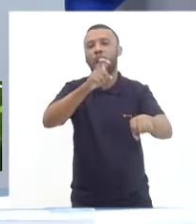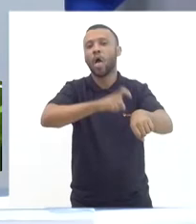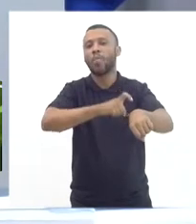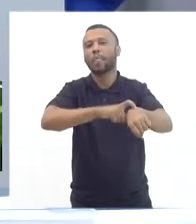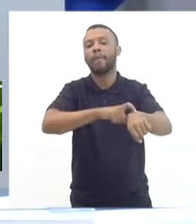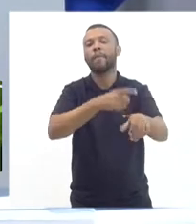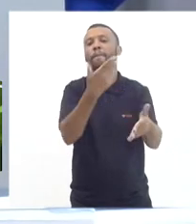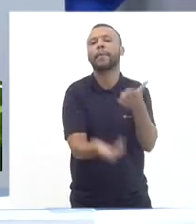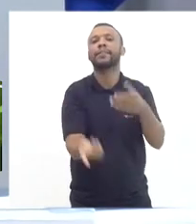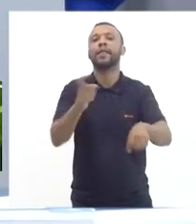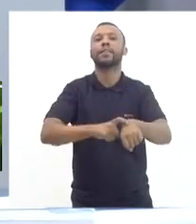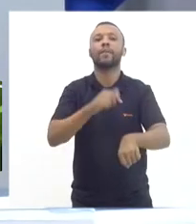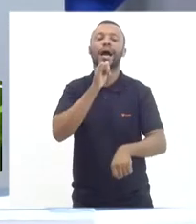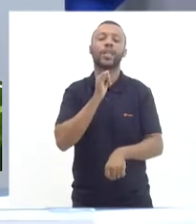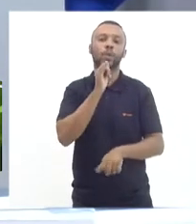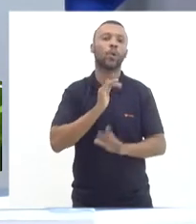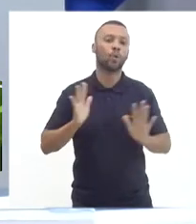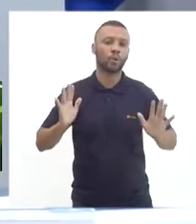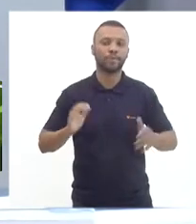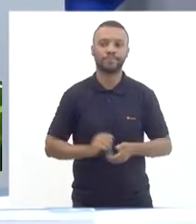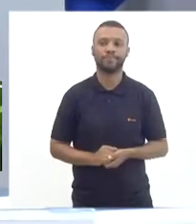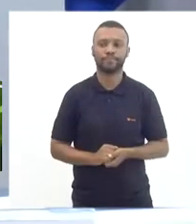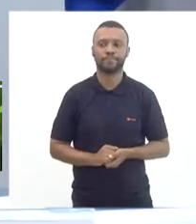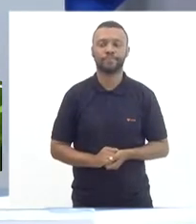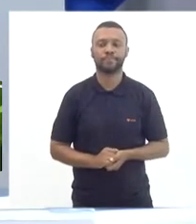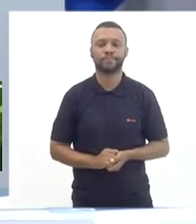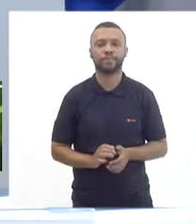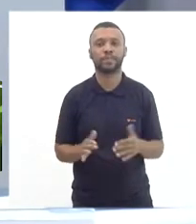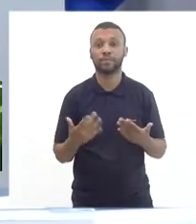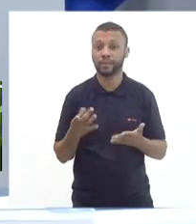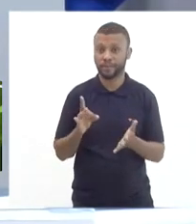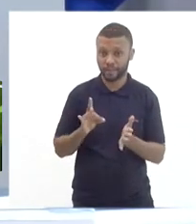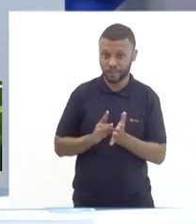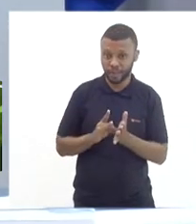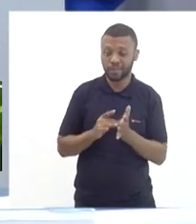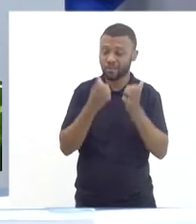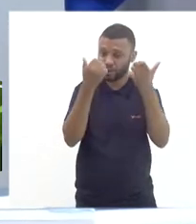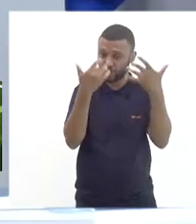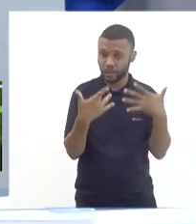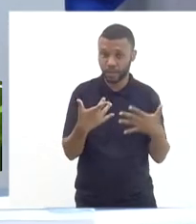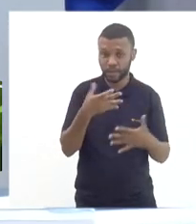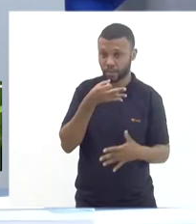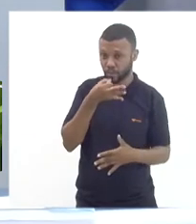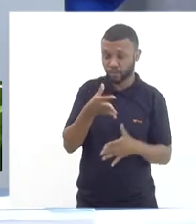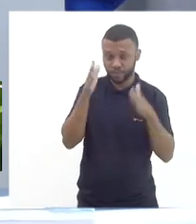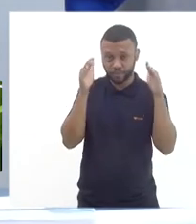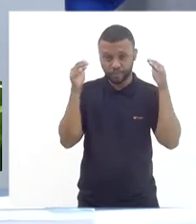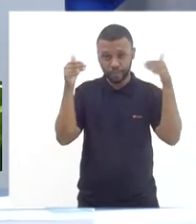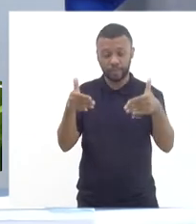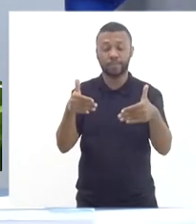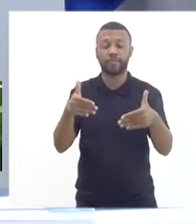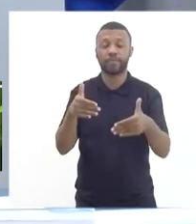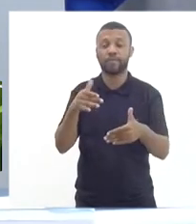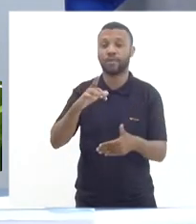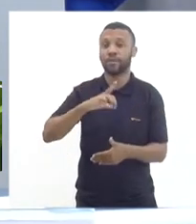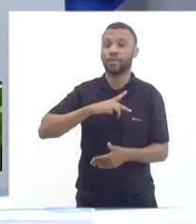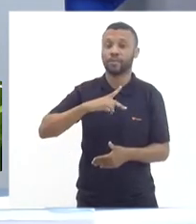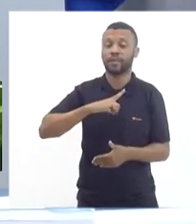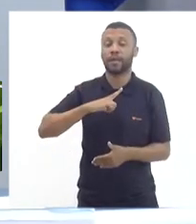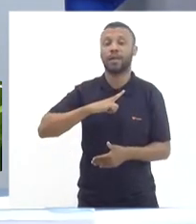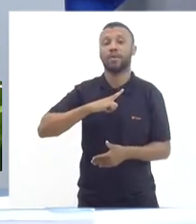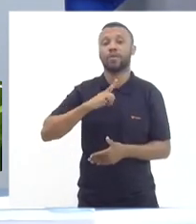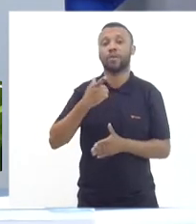fora. Então, na verdade, e aí vou falar do meu caso específico, eu só tenho para ler